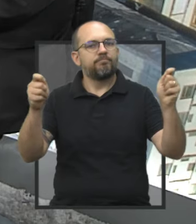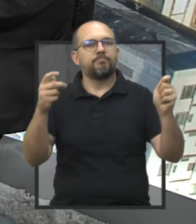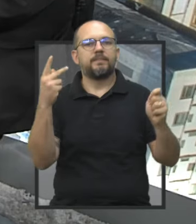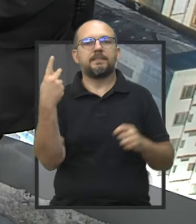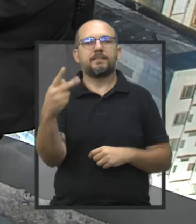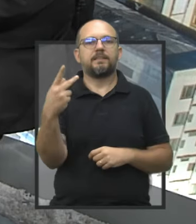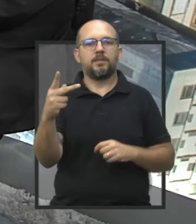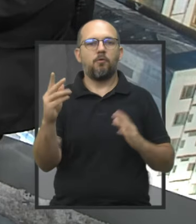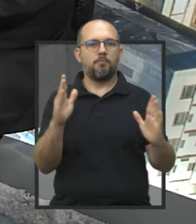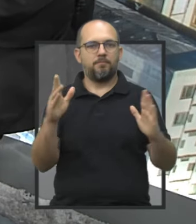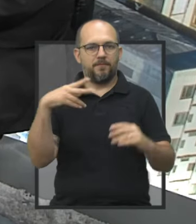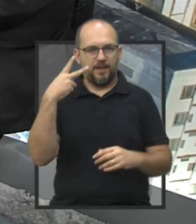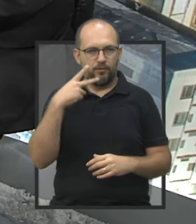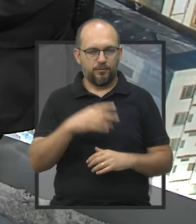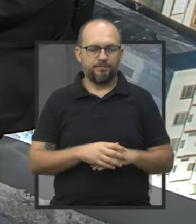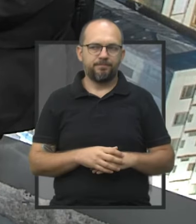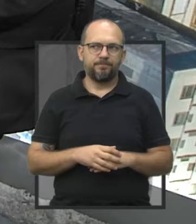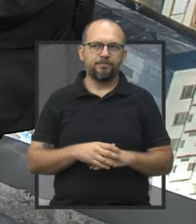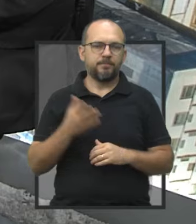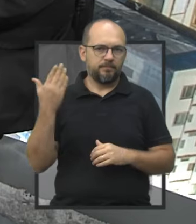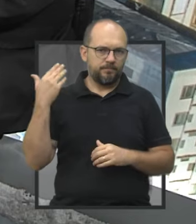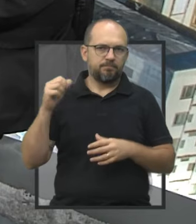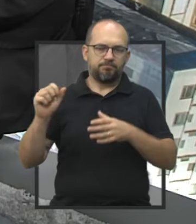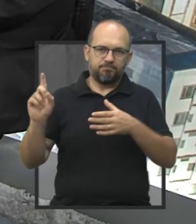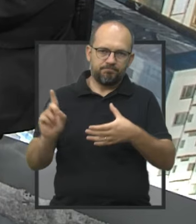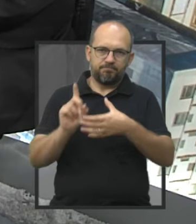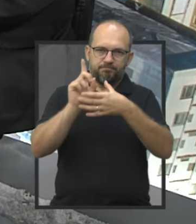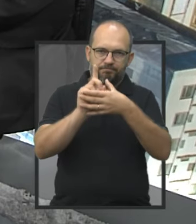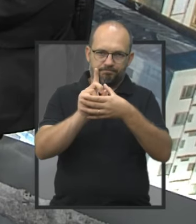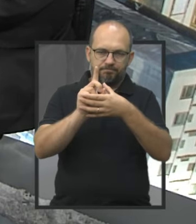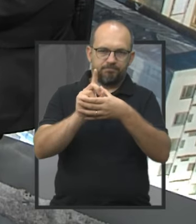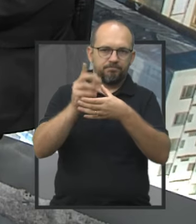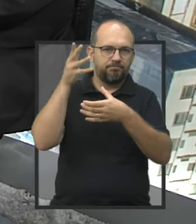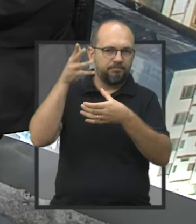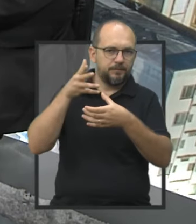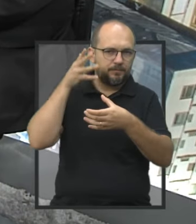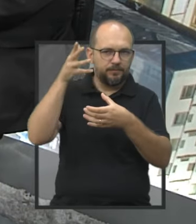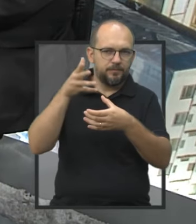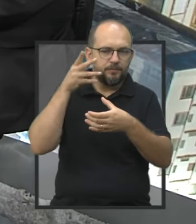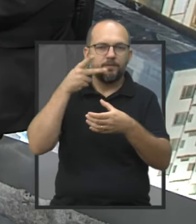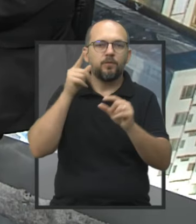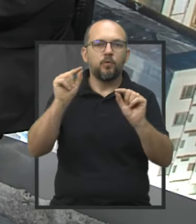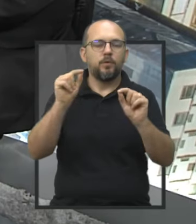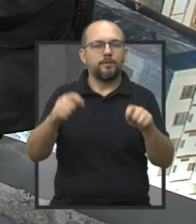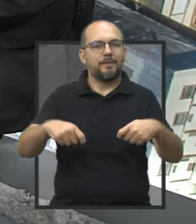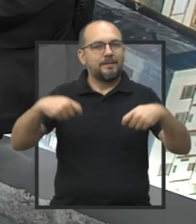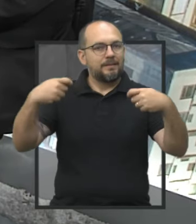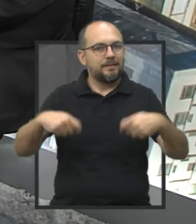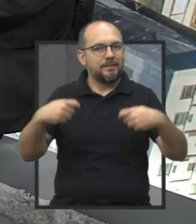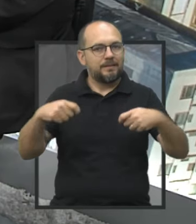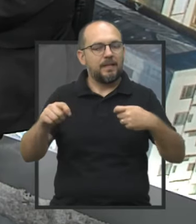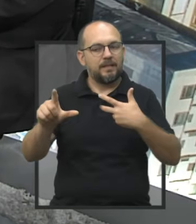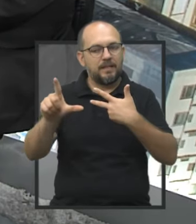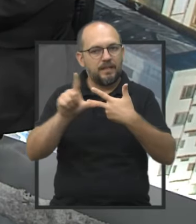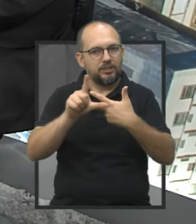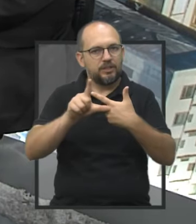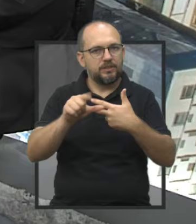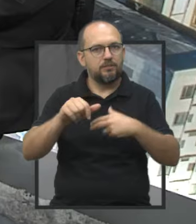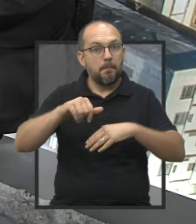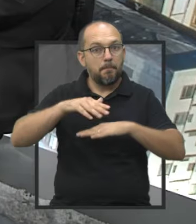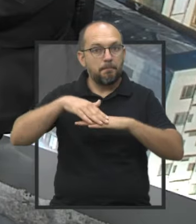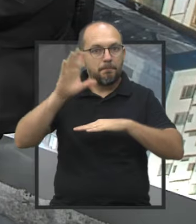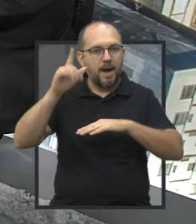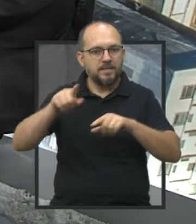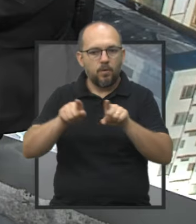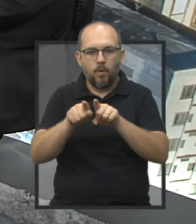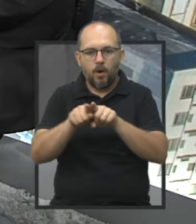senhor. Em diversas manifestações na tribuna da casa, o senhor tem falado sobre a necessidade do Poder Legislativo ser mais efetivo em